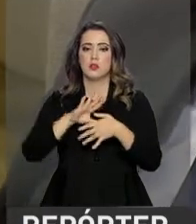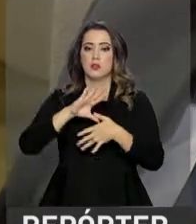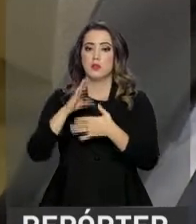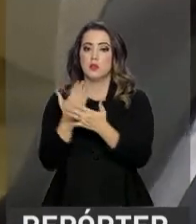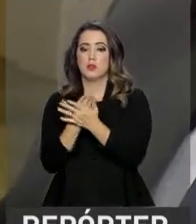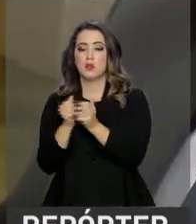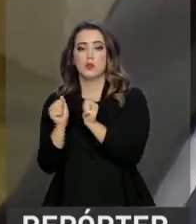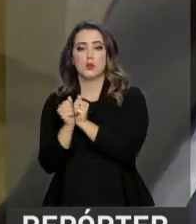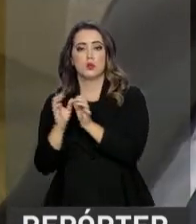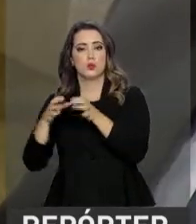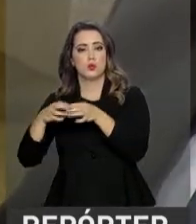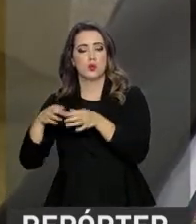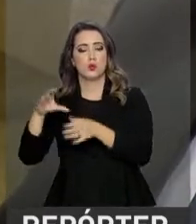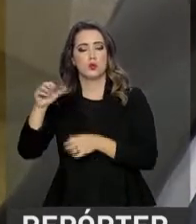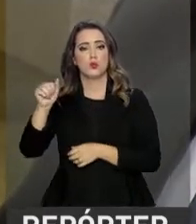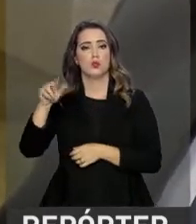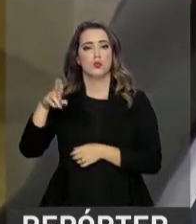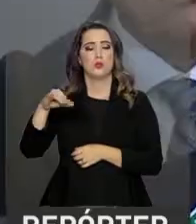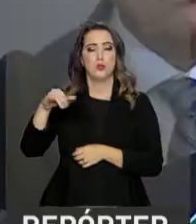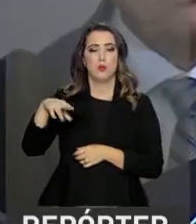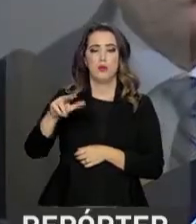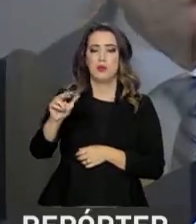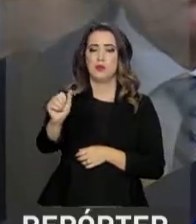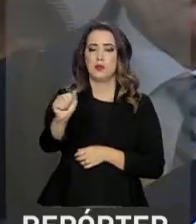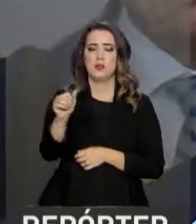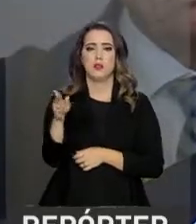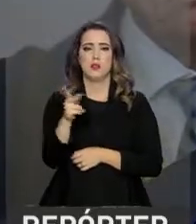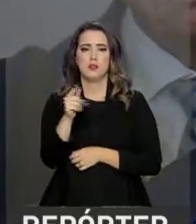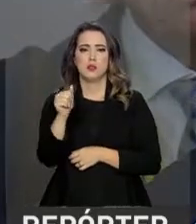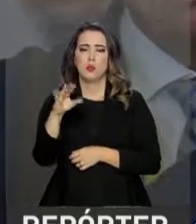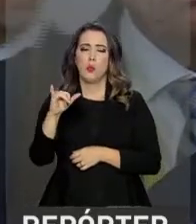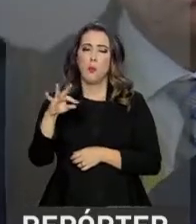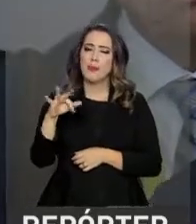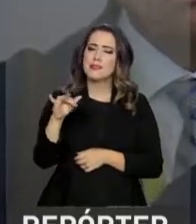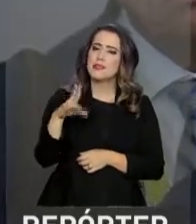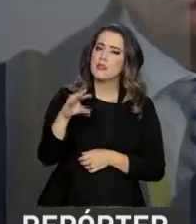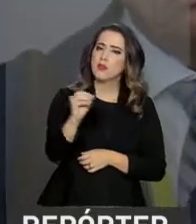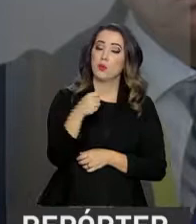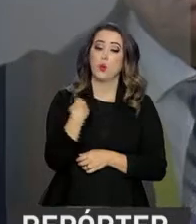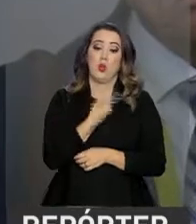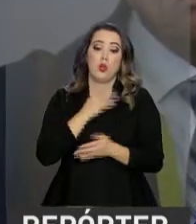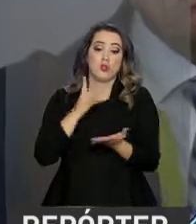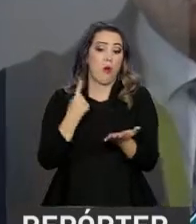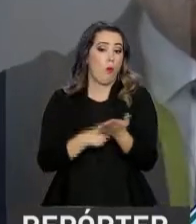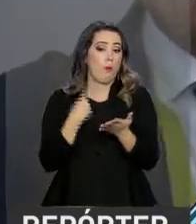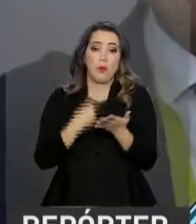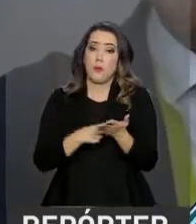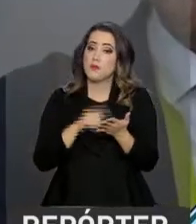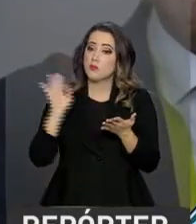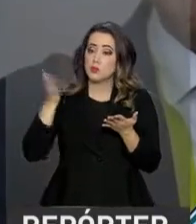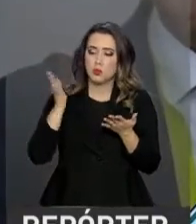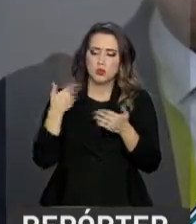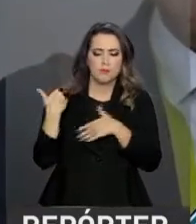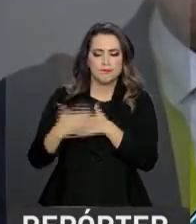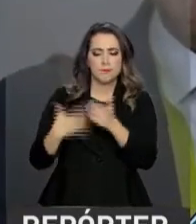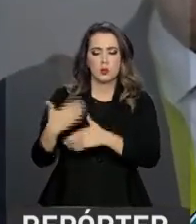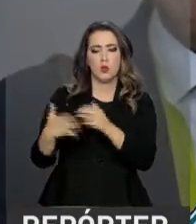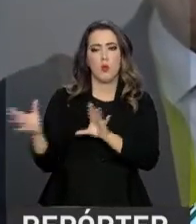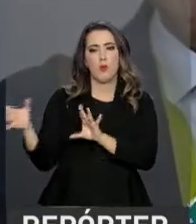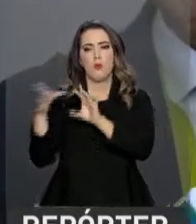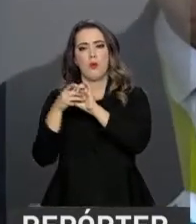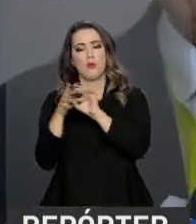ea aliança para o pacífico nós estamos praticamente encaminhando muito sólida mente agora uma uma aliança